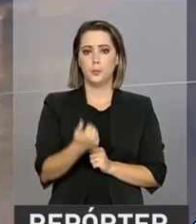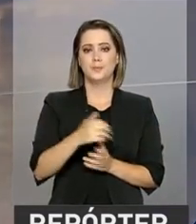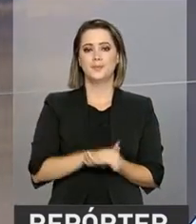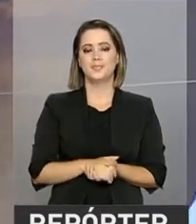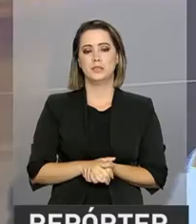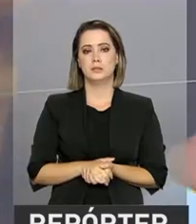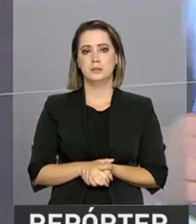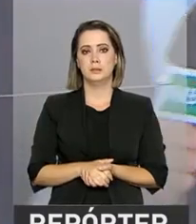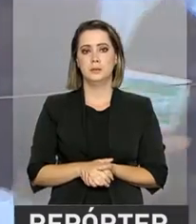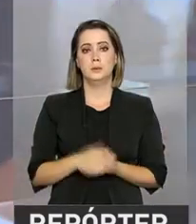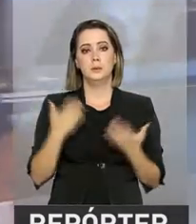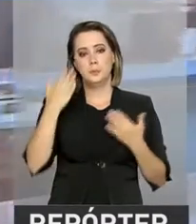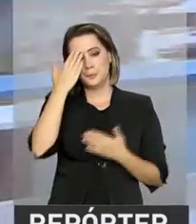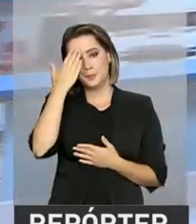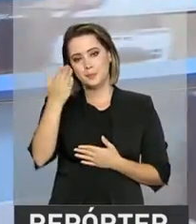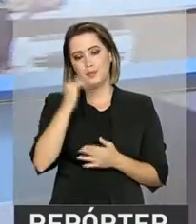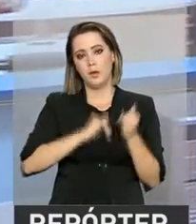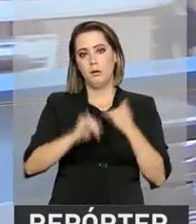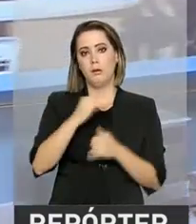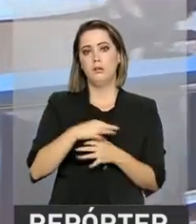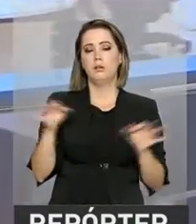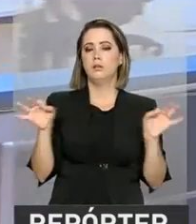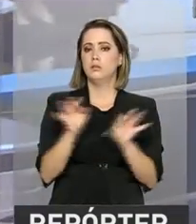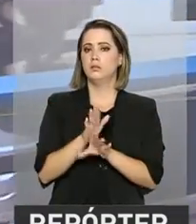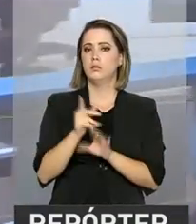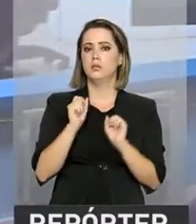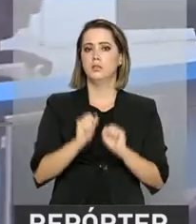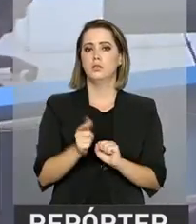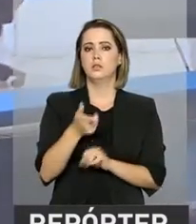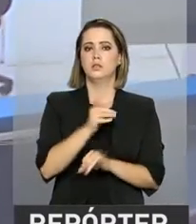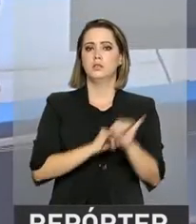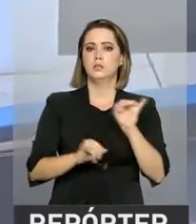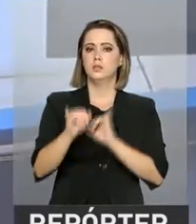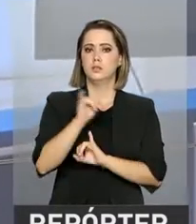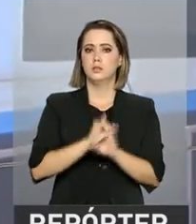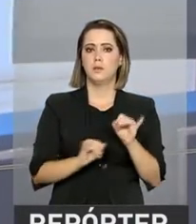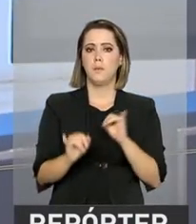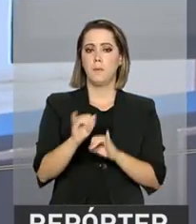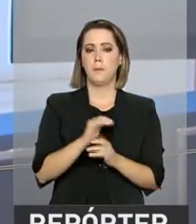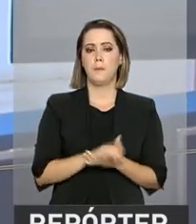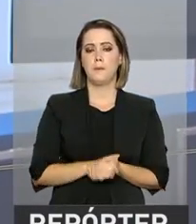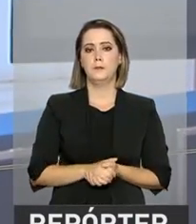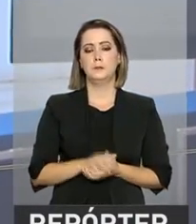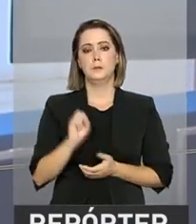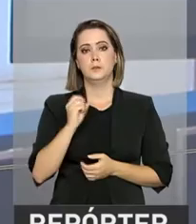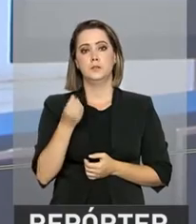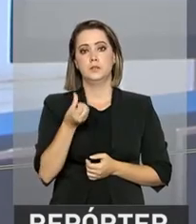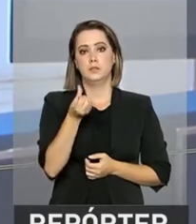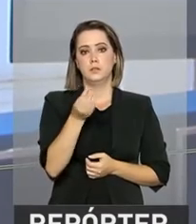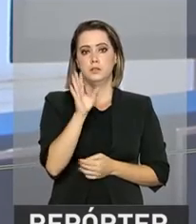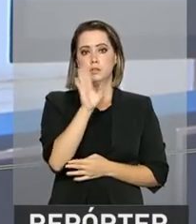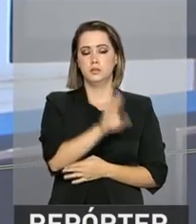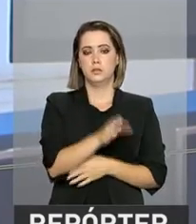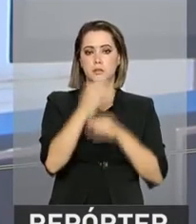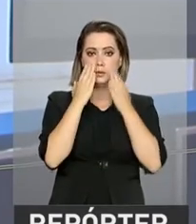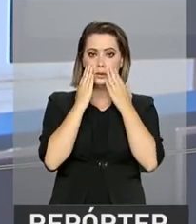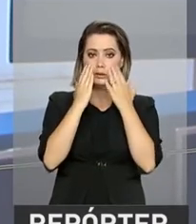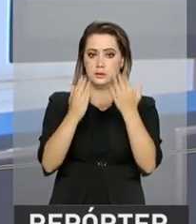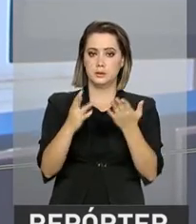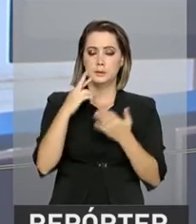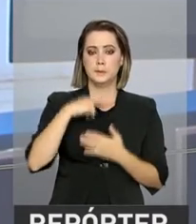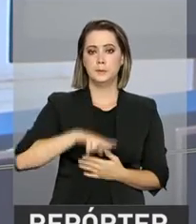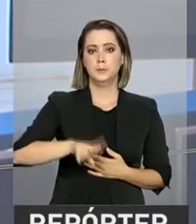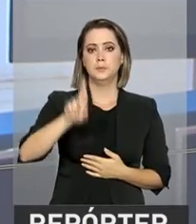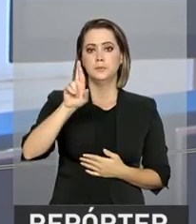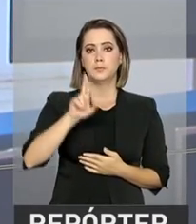Ney. Obrigado pelas informações. Nós ficamos por aqui e podemos voltar a qualquer momento com outras informações ou às 18h, na próxima